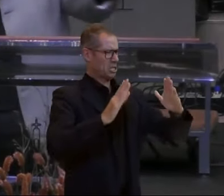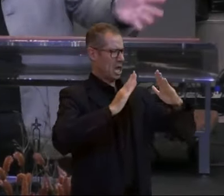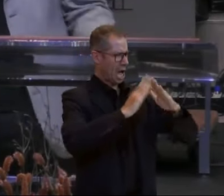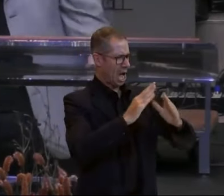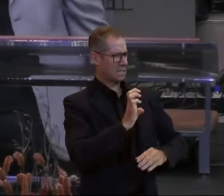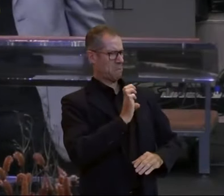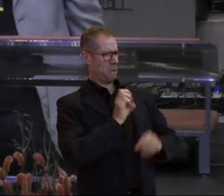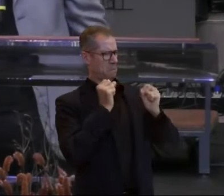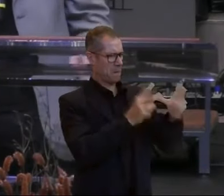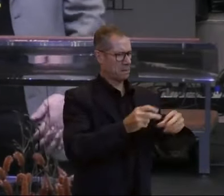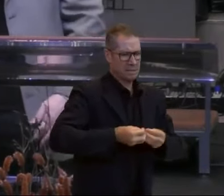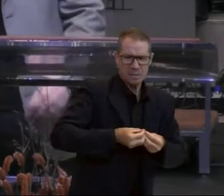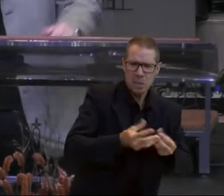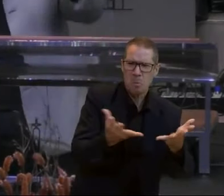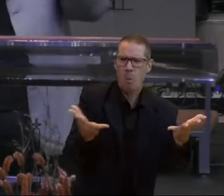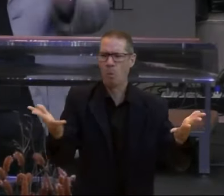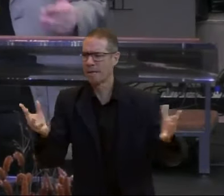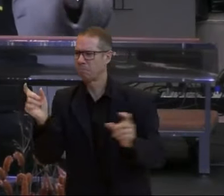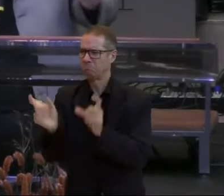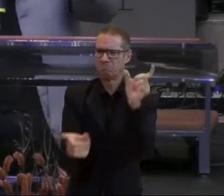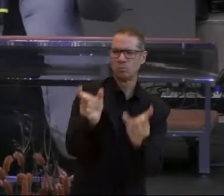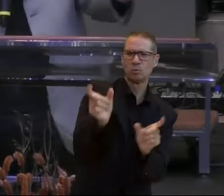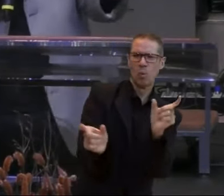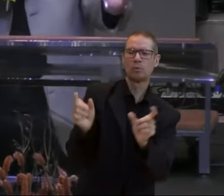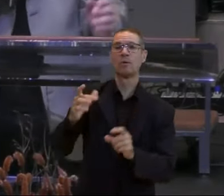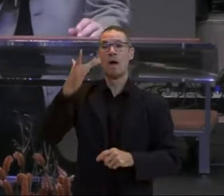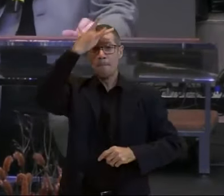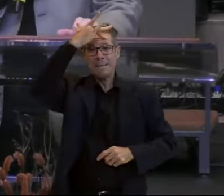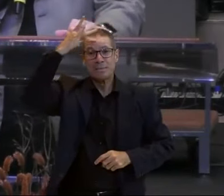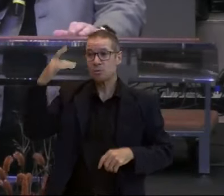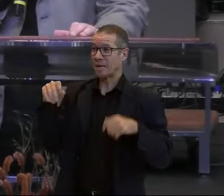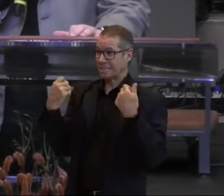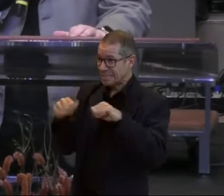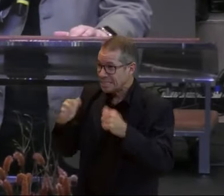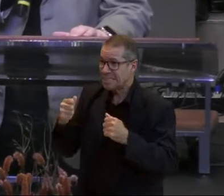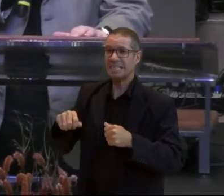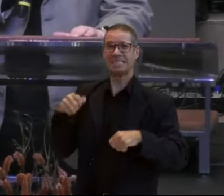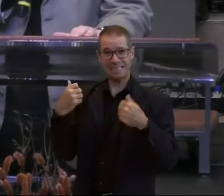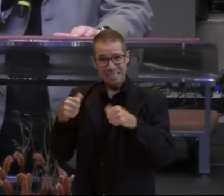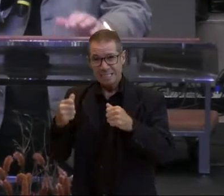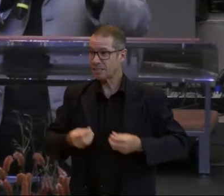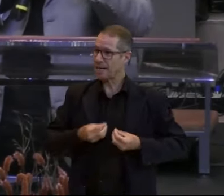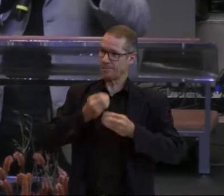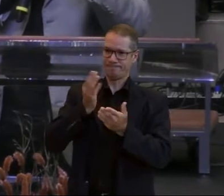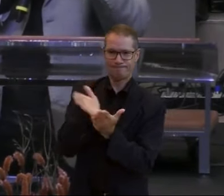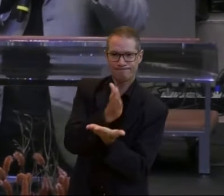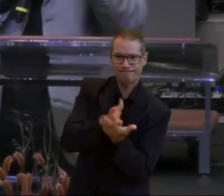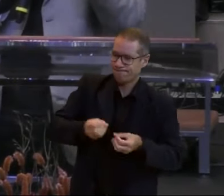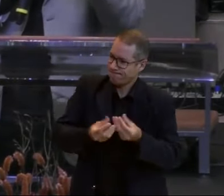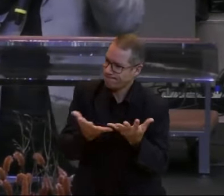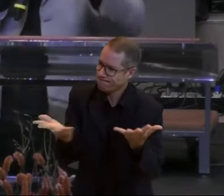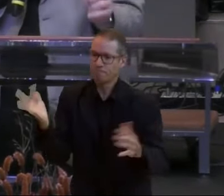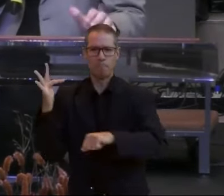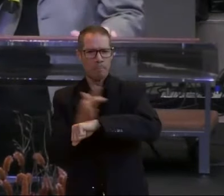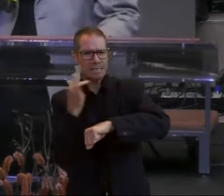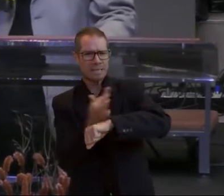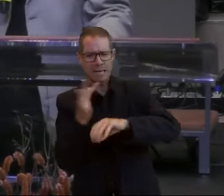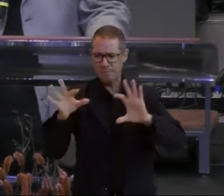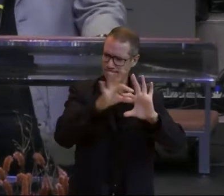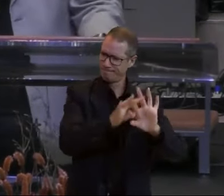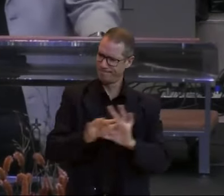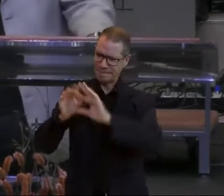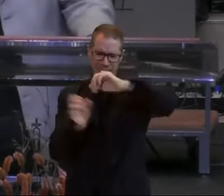bens, distribuindo o produto entre todos, à medida que alguém tinha necessidade. E diariamente perseveravam